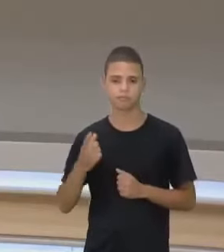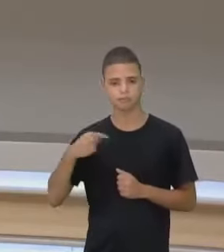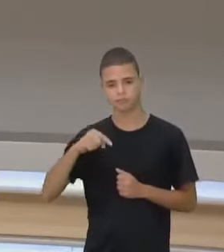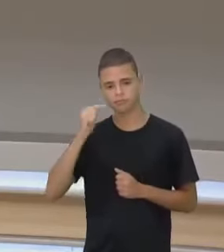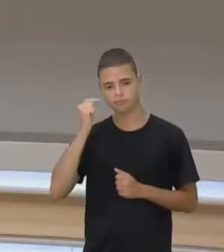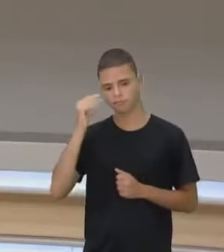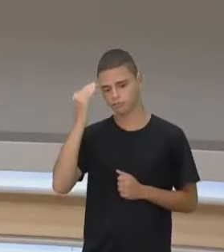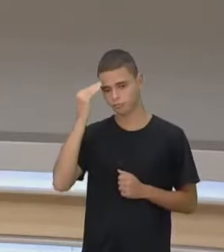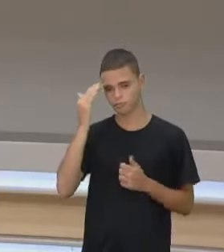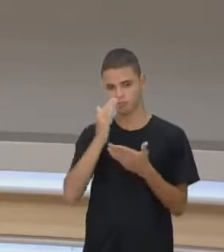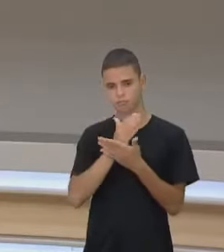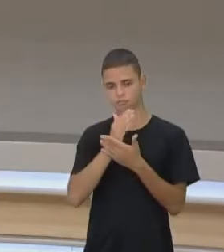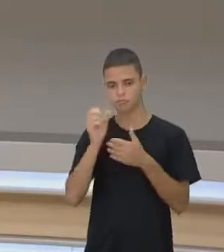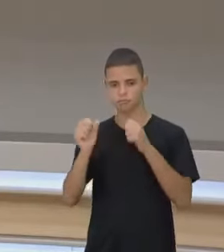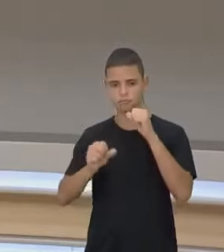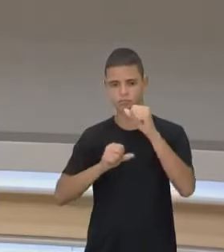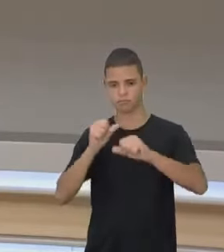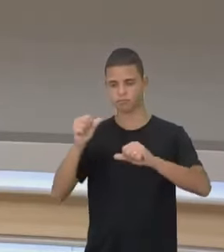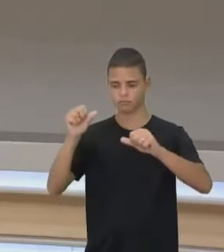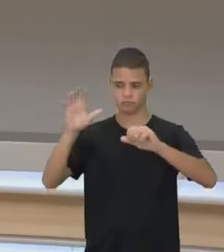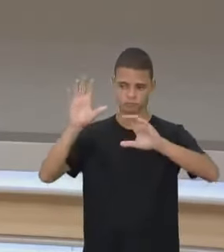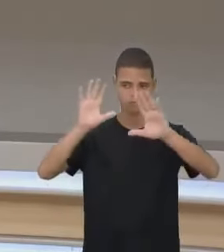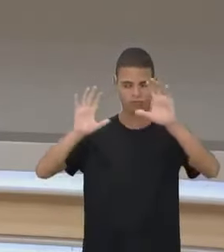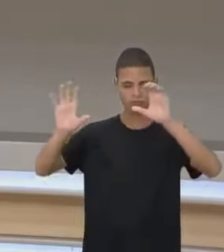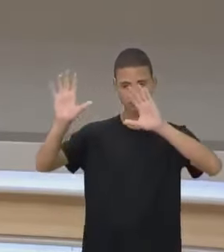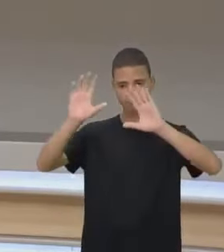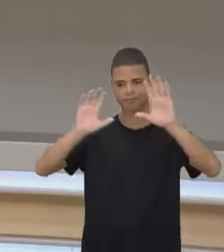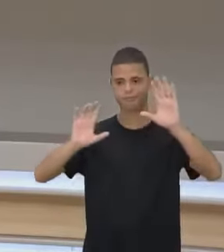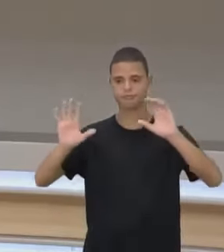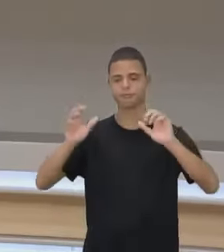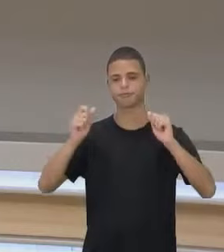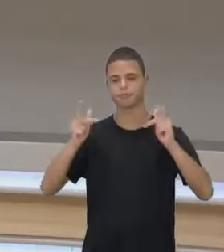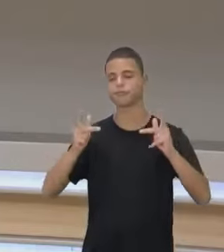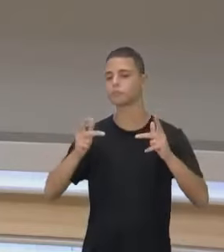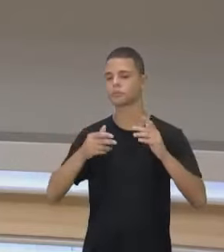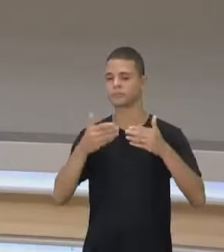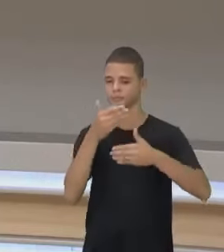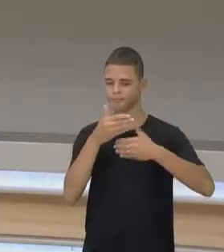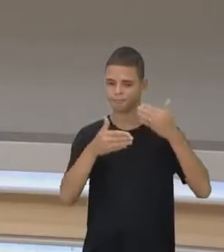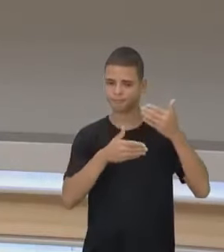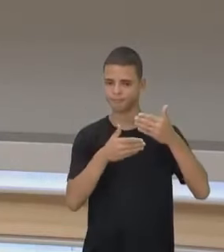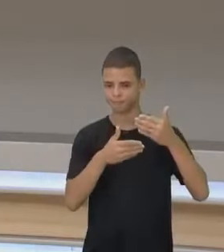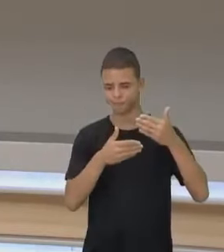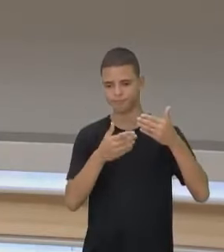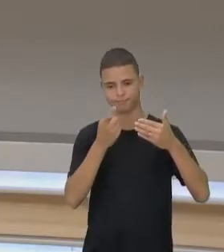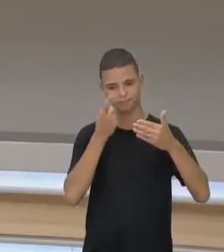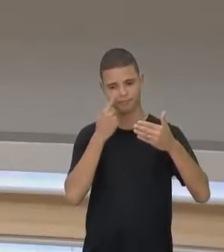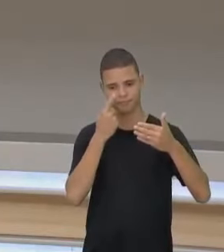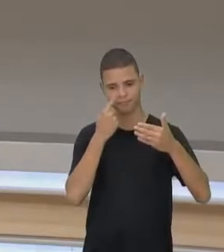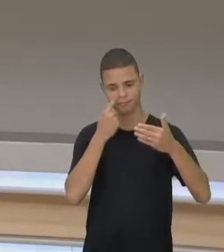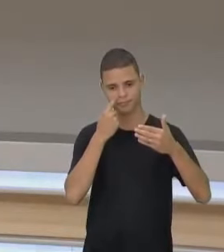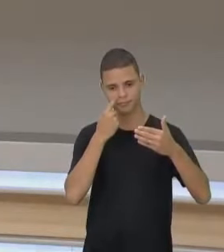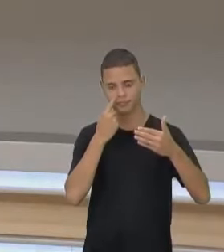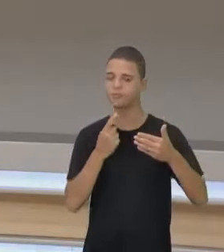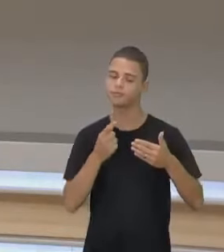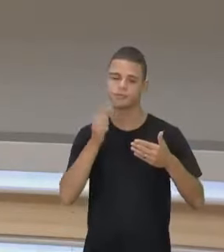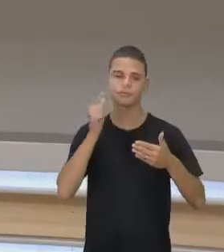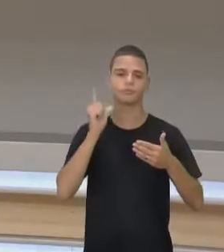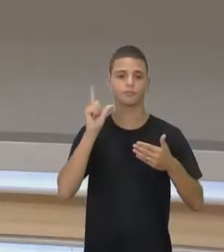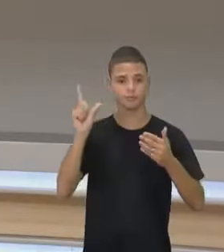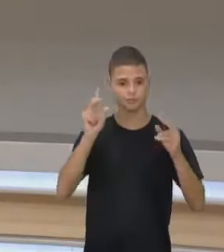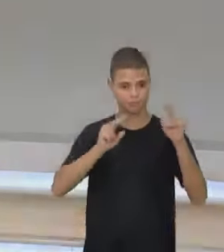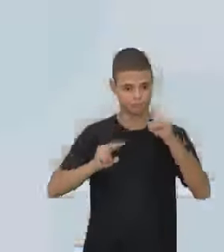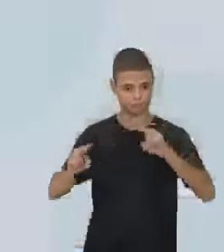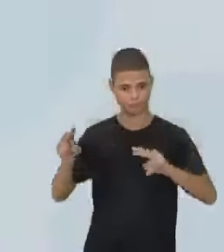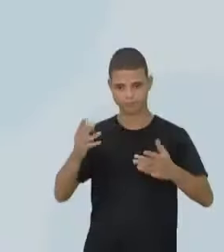e os impactos das mudanças climáticas. Então, ó, no slide anterior, que vocês ainda estão com ele disponível aí. Então, ó,